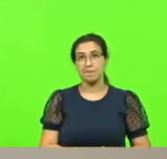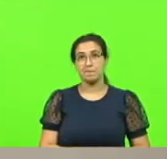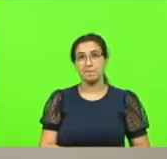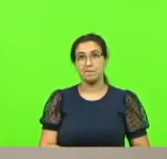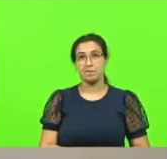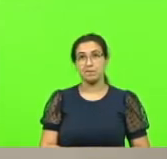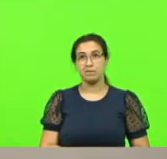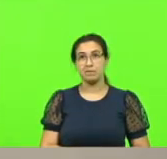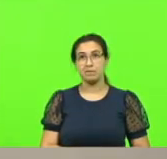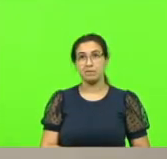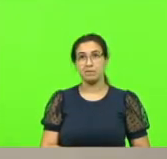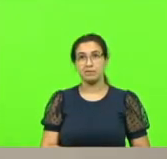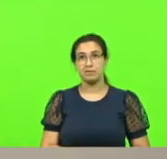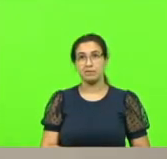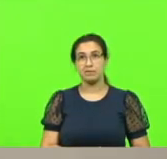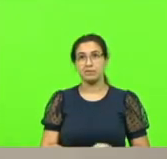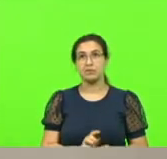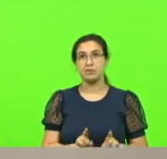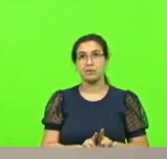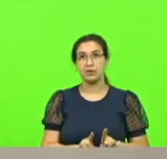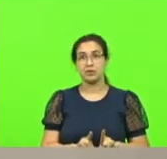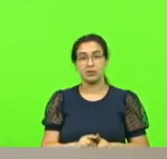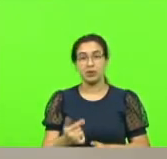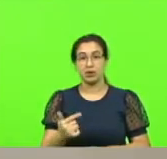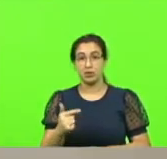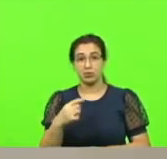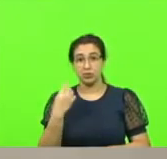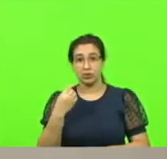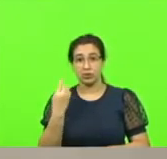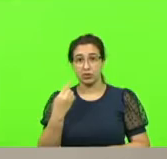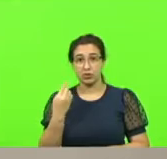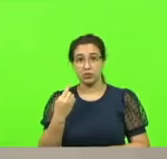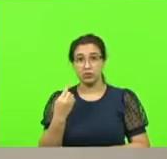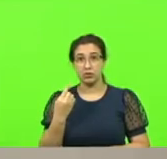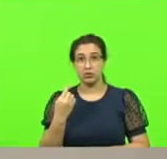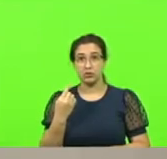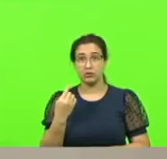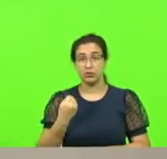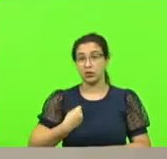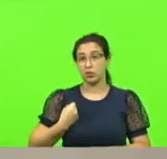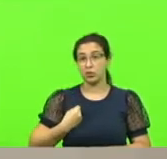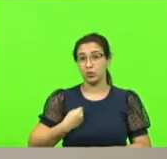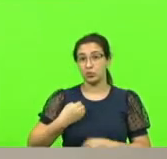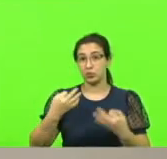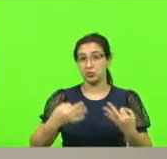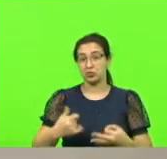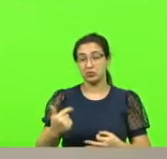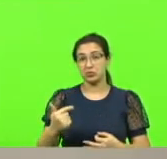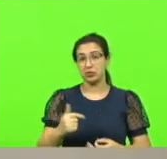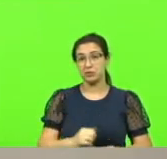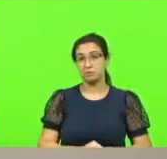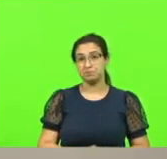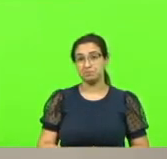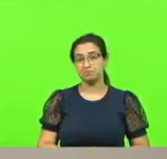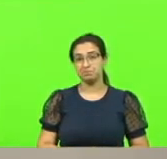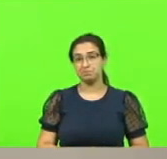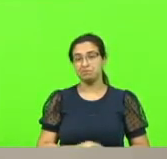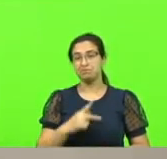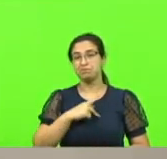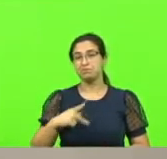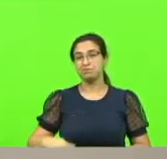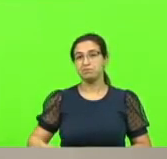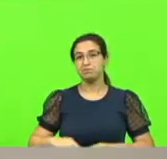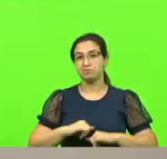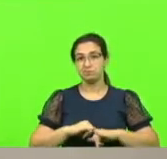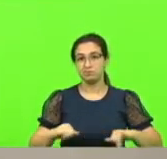Essa aí também? Também. Em votação? Não tem quórum. Não tem quórum. Não tem quórum. Esta presidência comunica